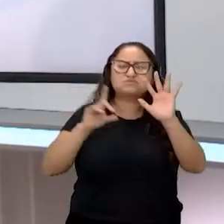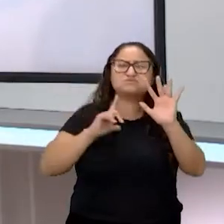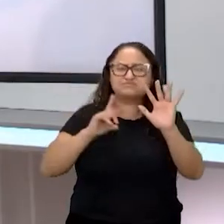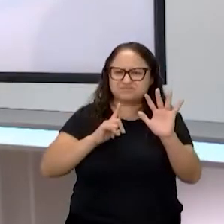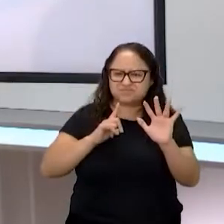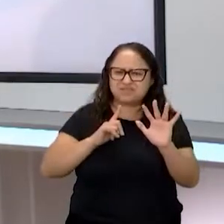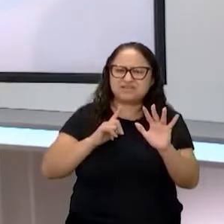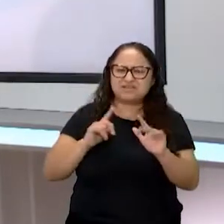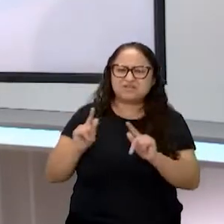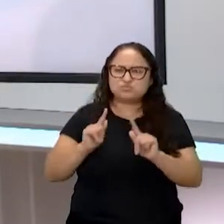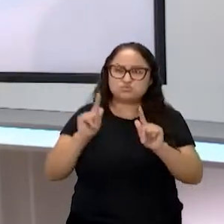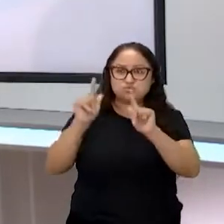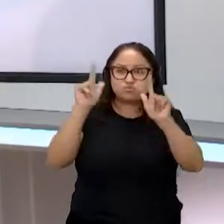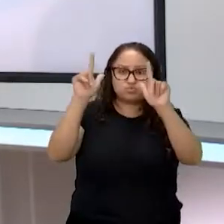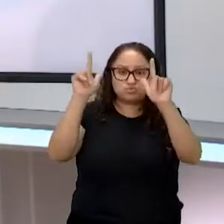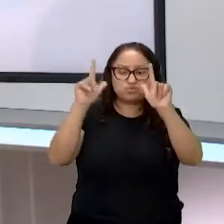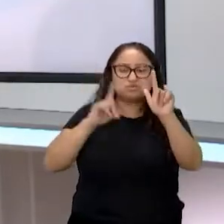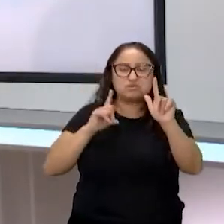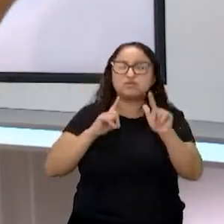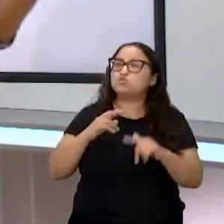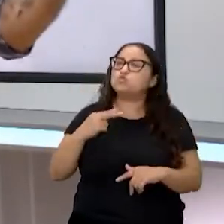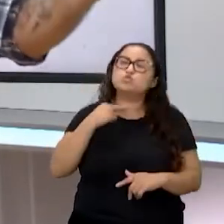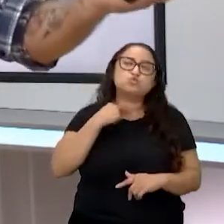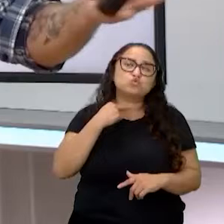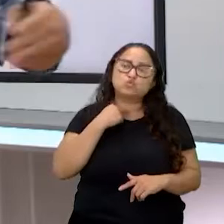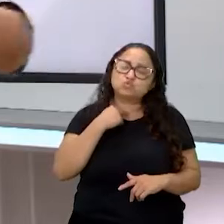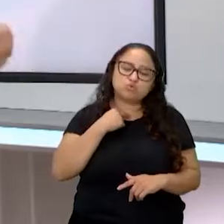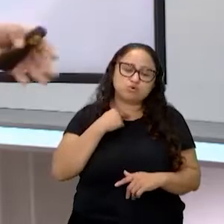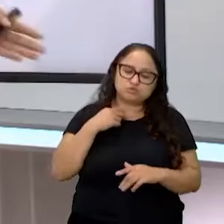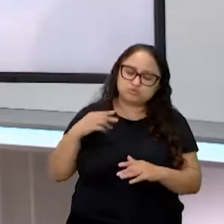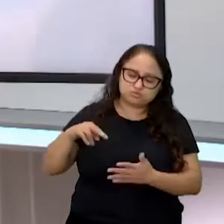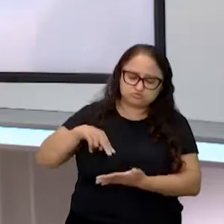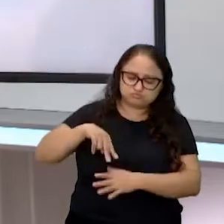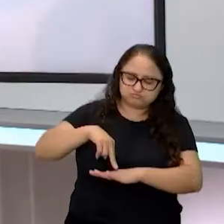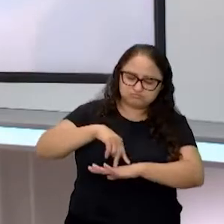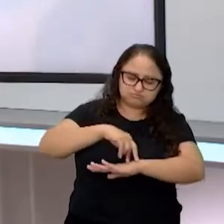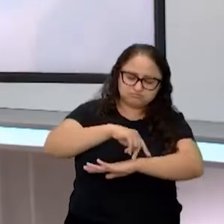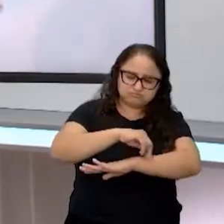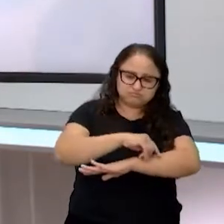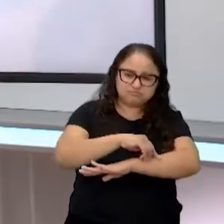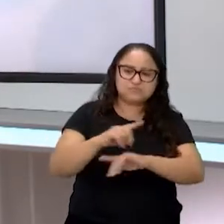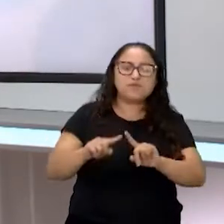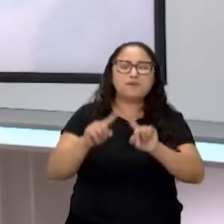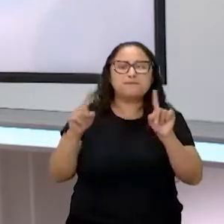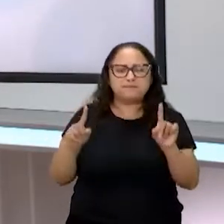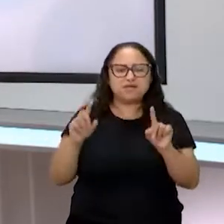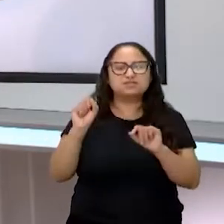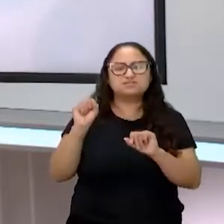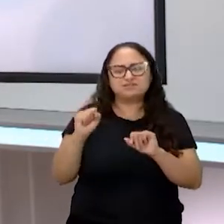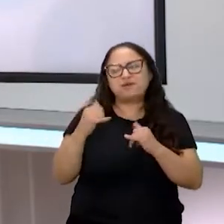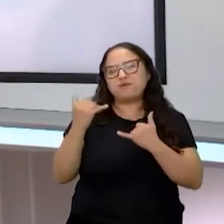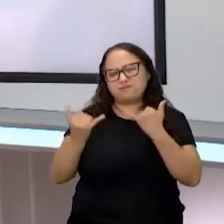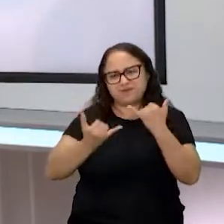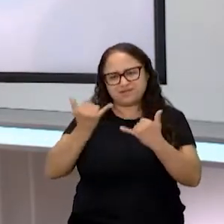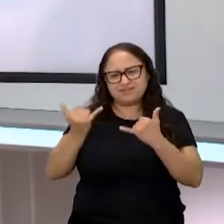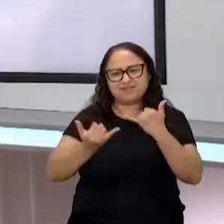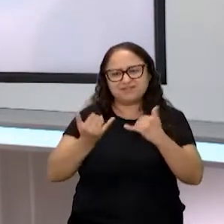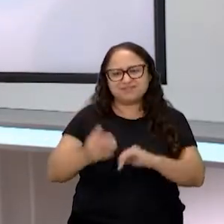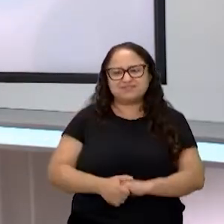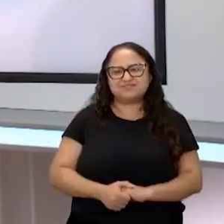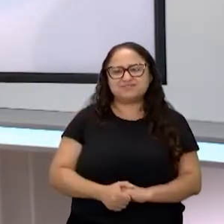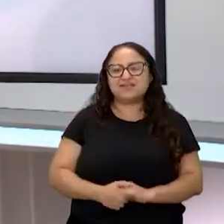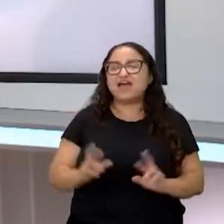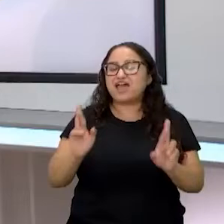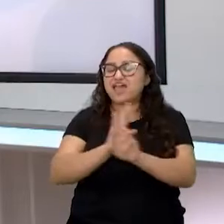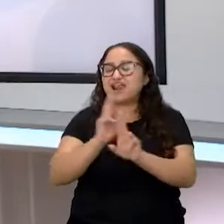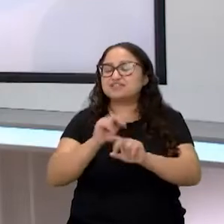altíssima, né? Temperatura altíssima. Então, tem como você andar num planeta desse, tá bom? Mas se fazendo a brincadeira com relação